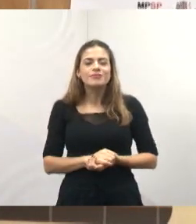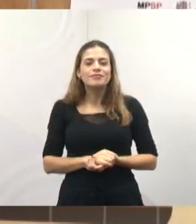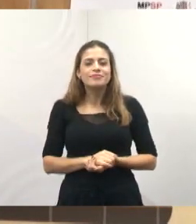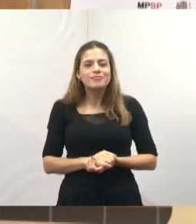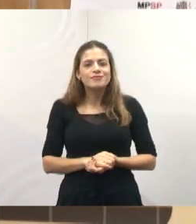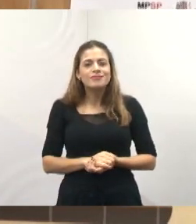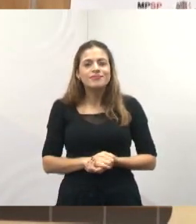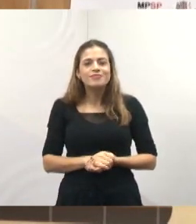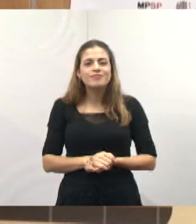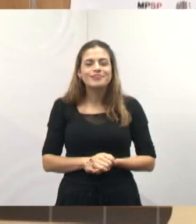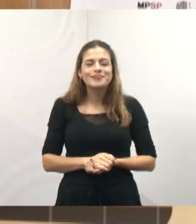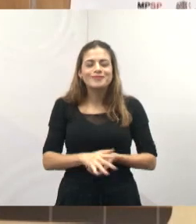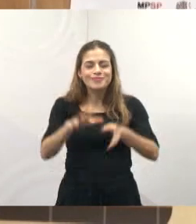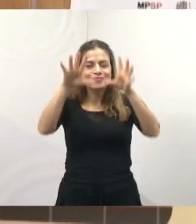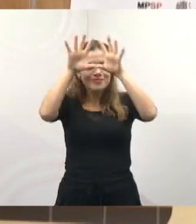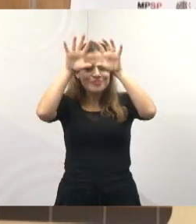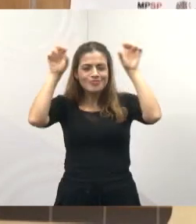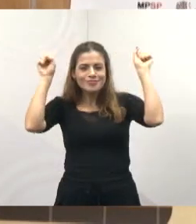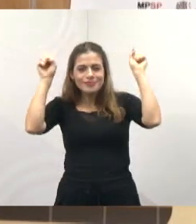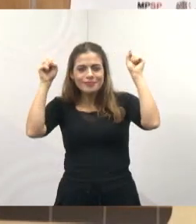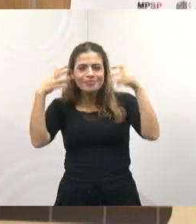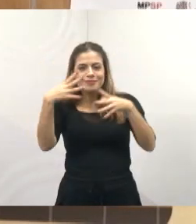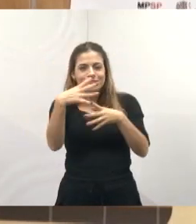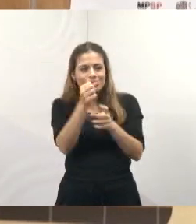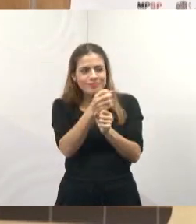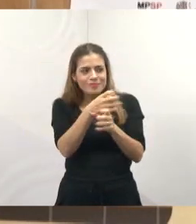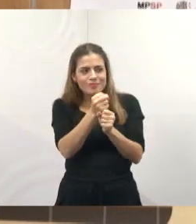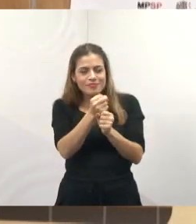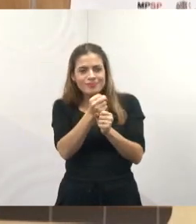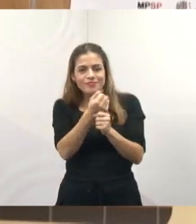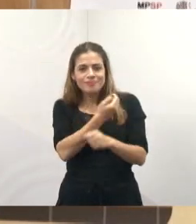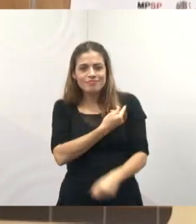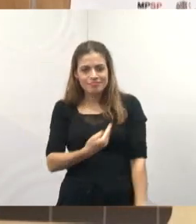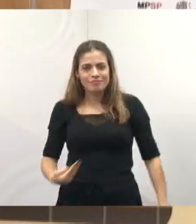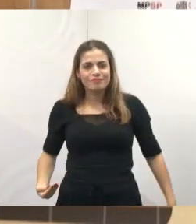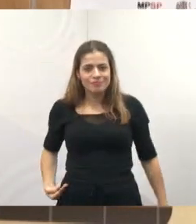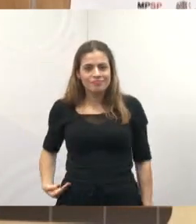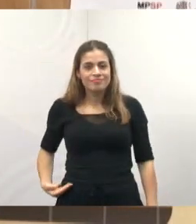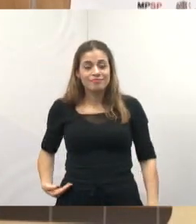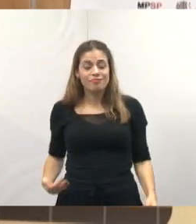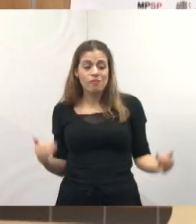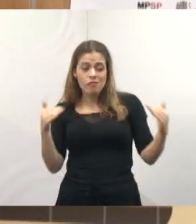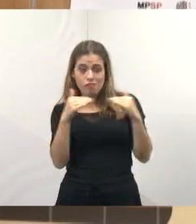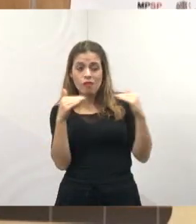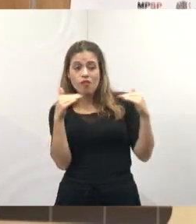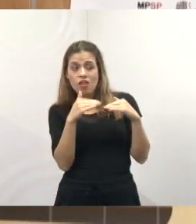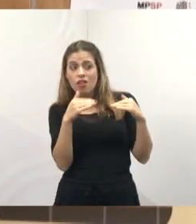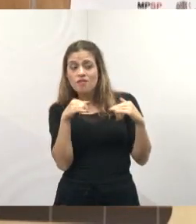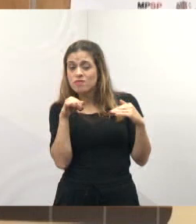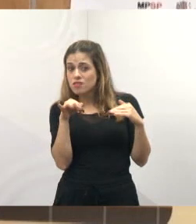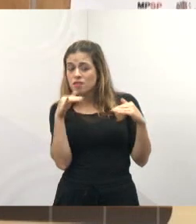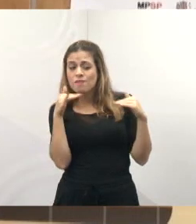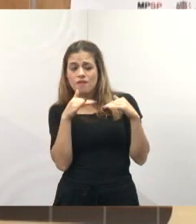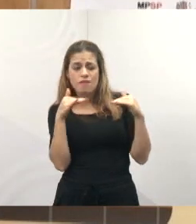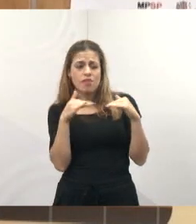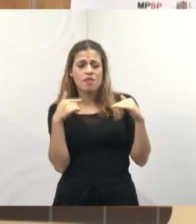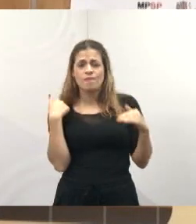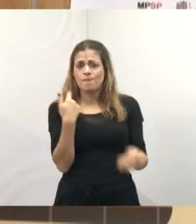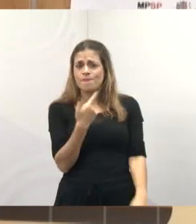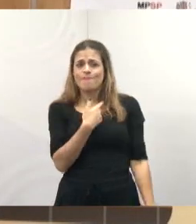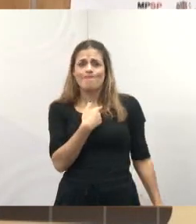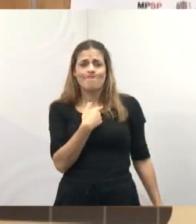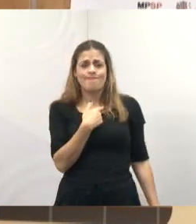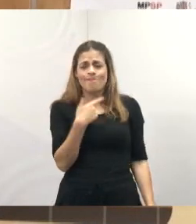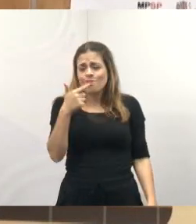O Tribunal de Contas deu lá favorável. Se o tribunal deu favorável, a gente não